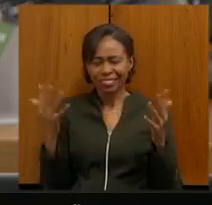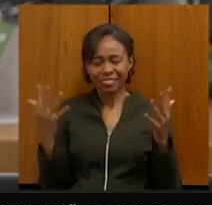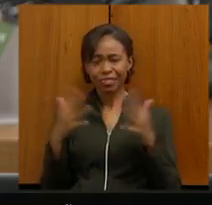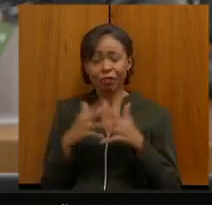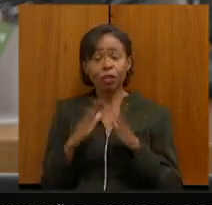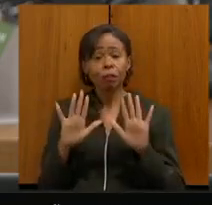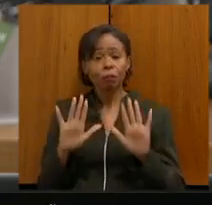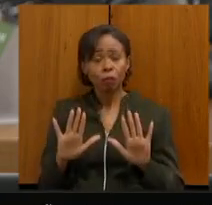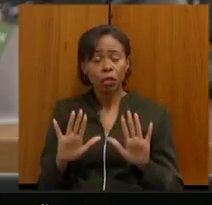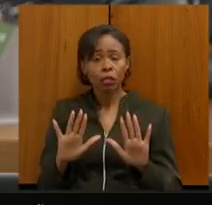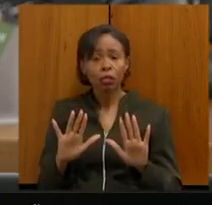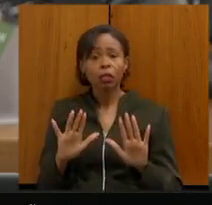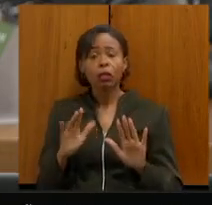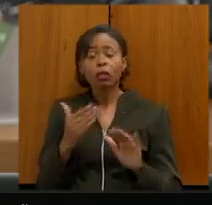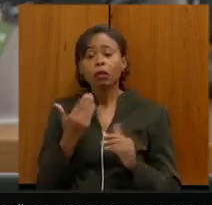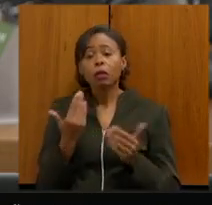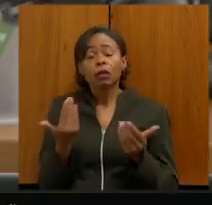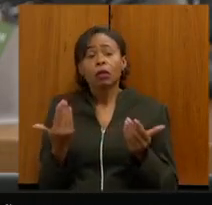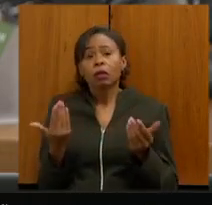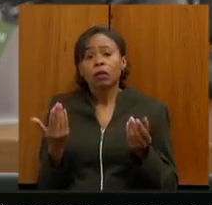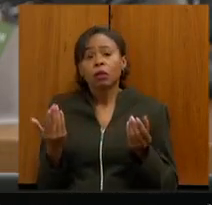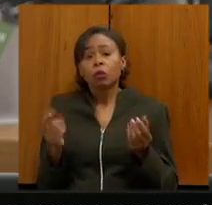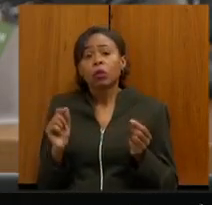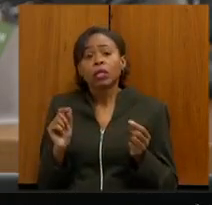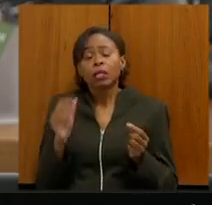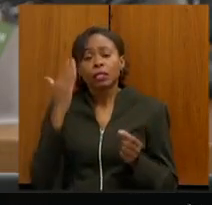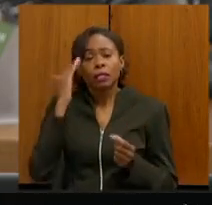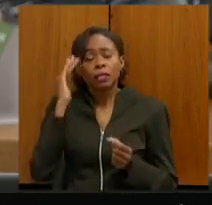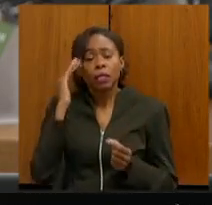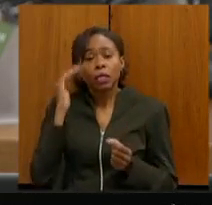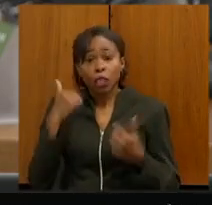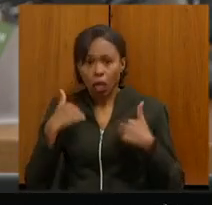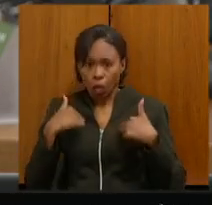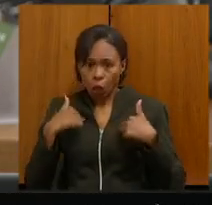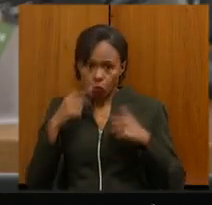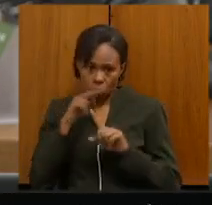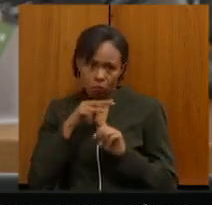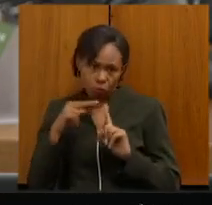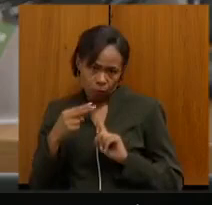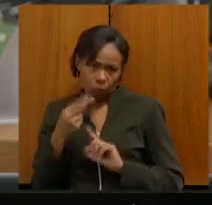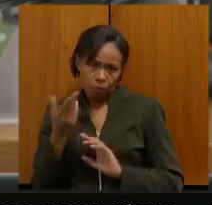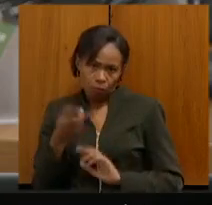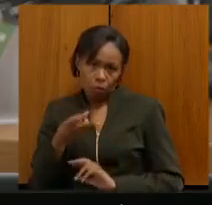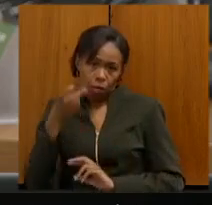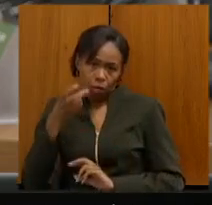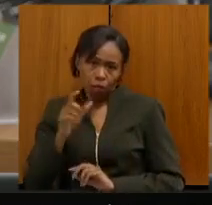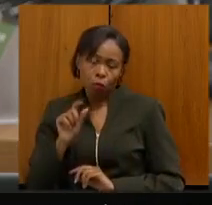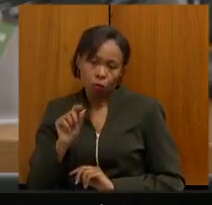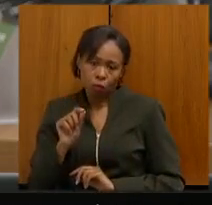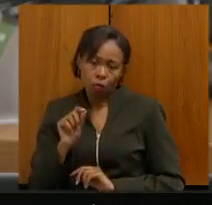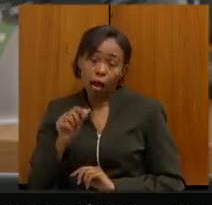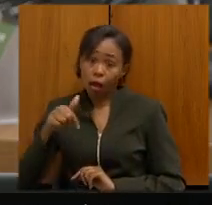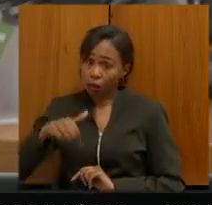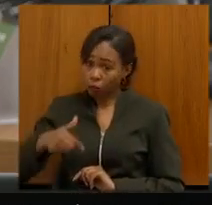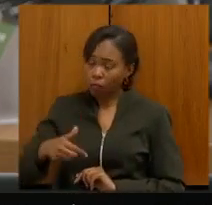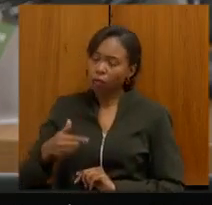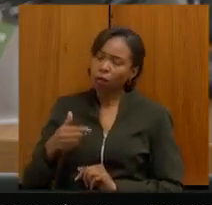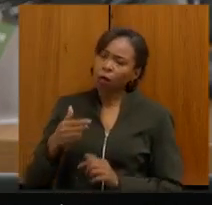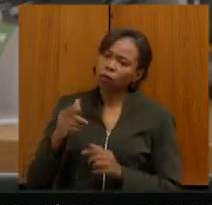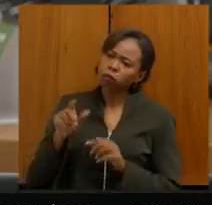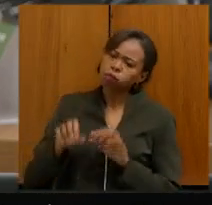qual que é o que que a gente entende como eu vejo né sim ouvindo aqui né esse é o nosso papel